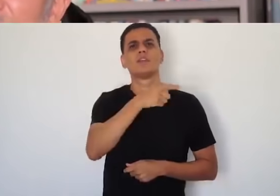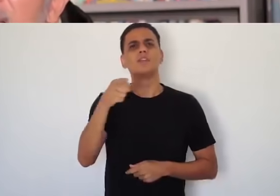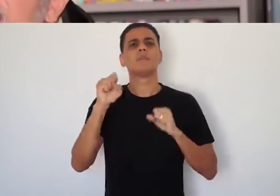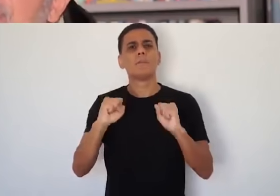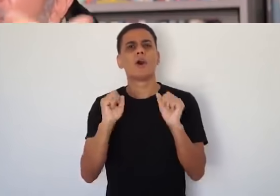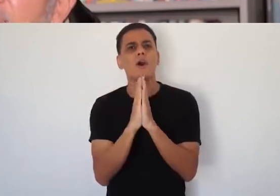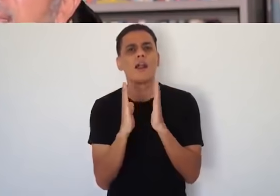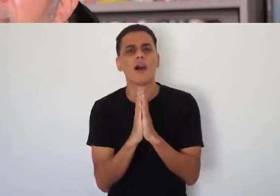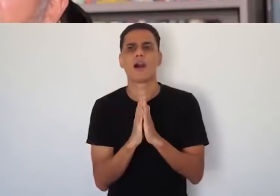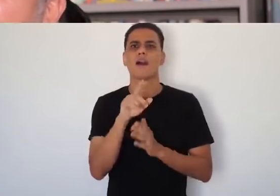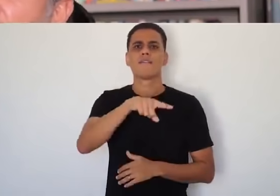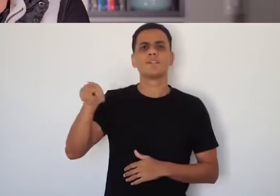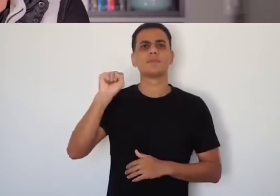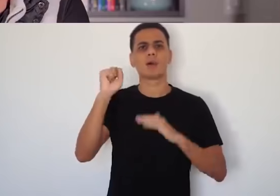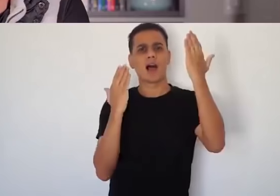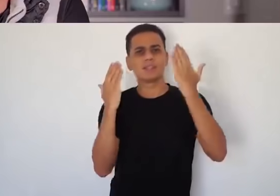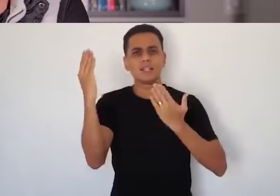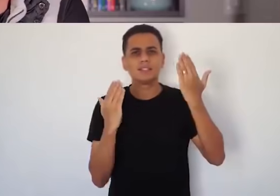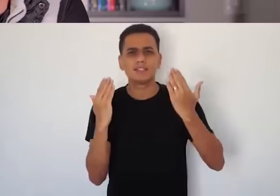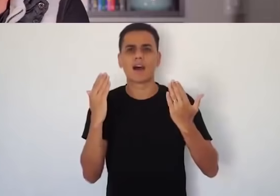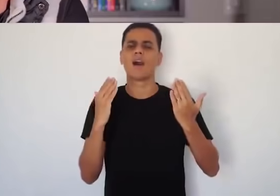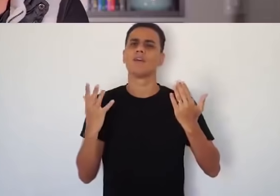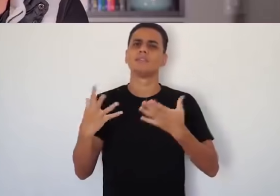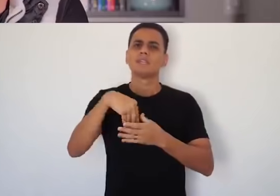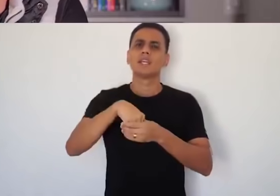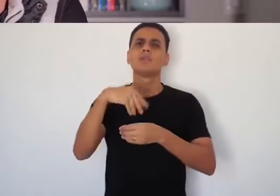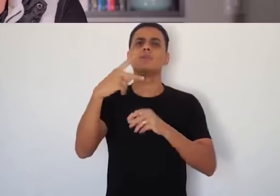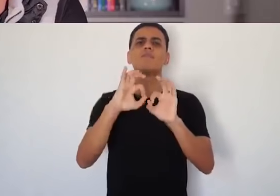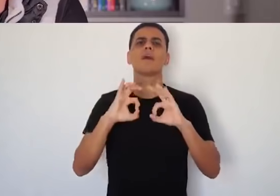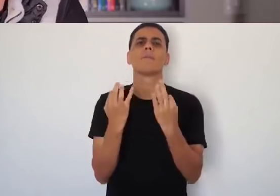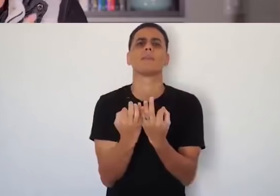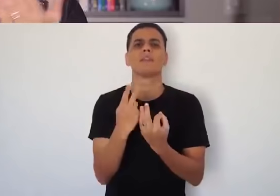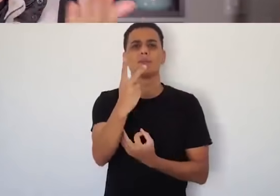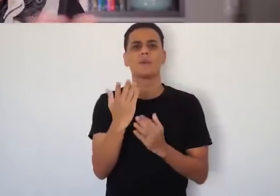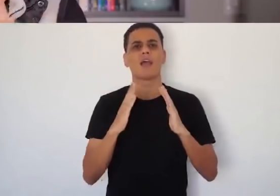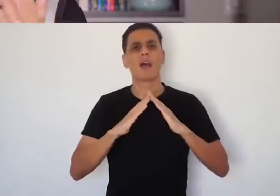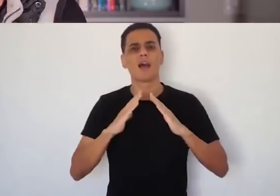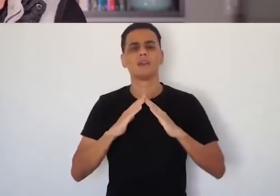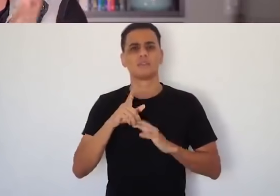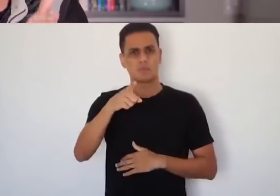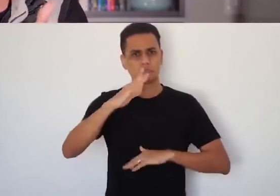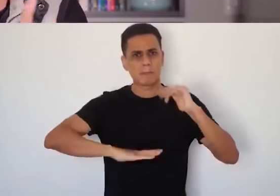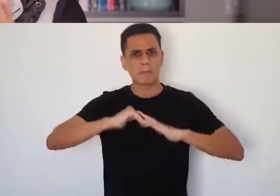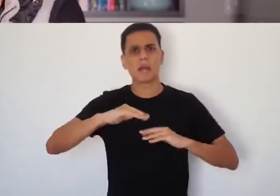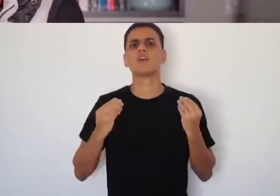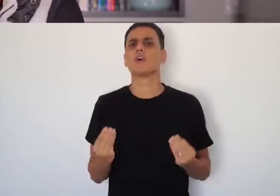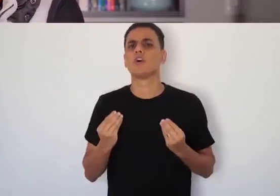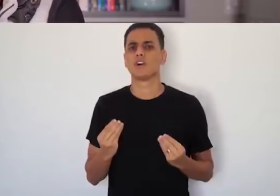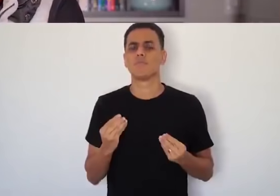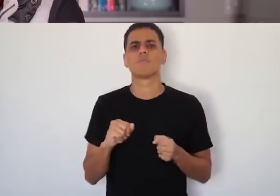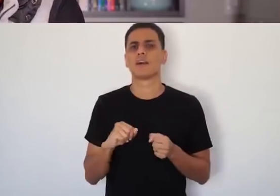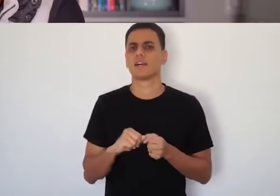Cristo, falar da fé em Deus, eles possam estar olhando para mim, para você e não percebendo coerência. Talvez a maneira como